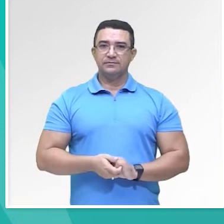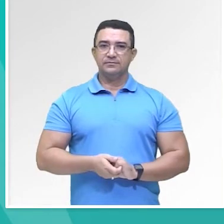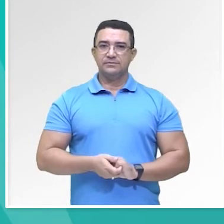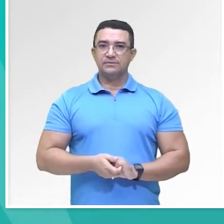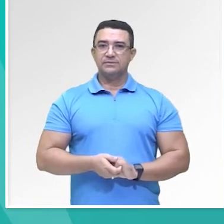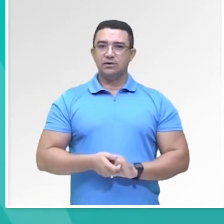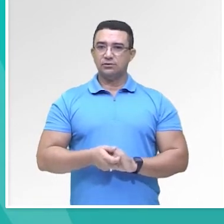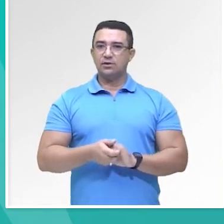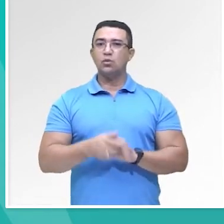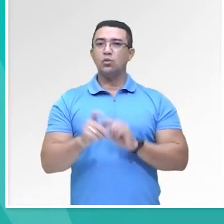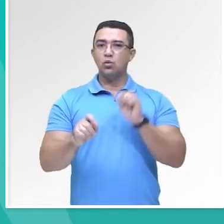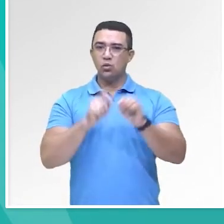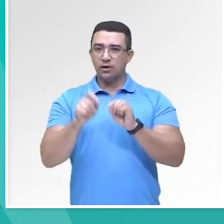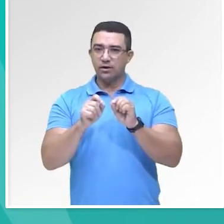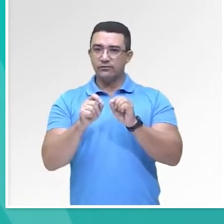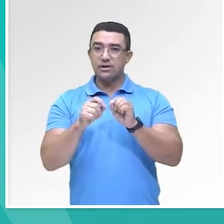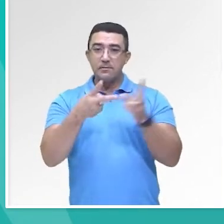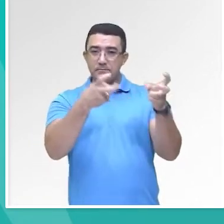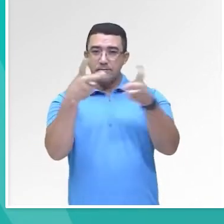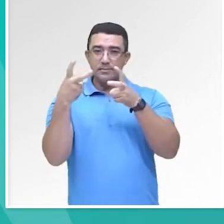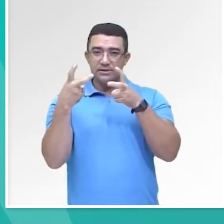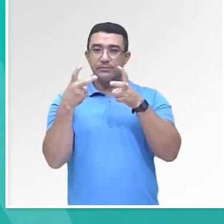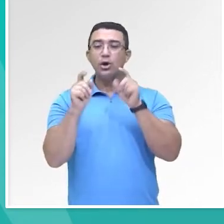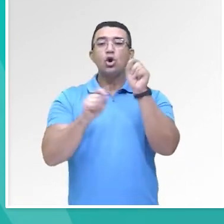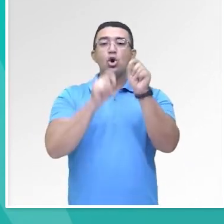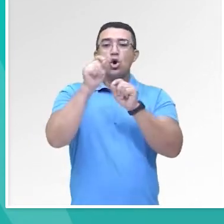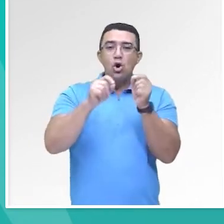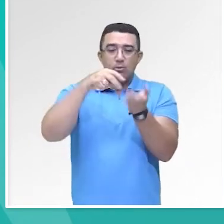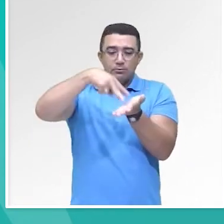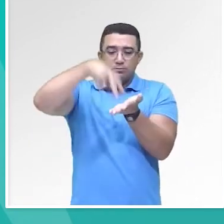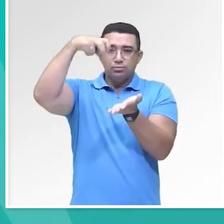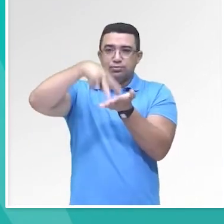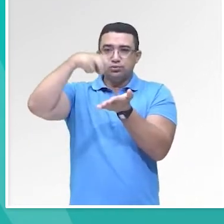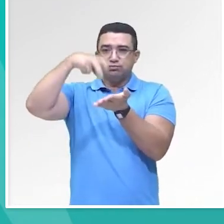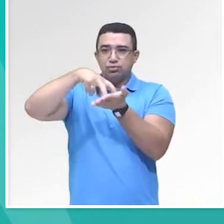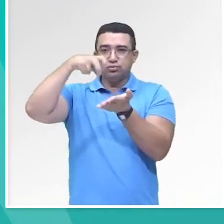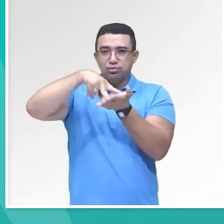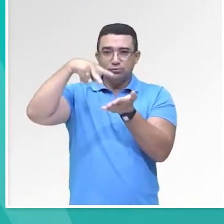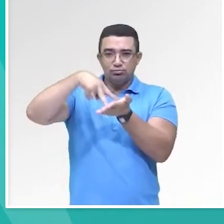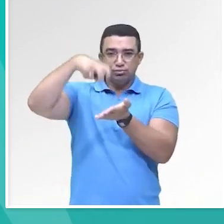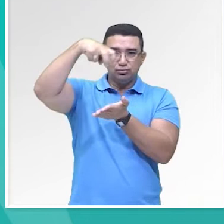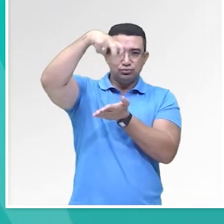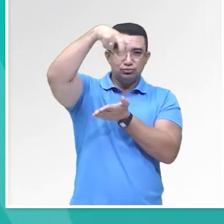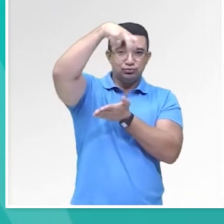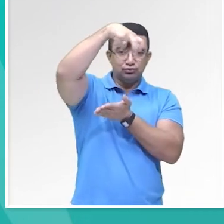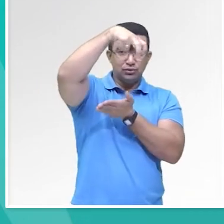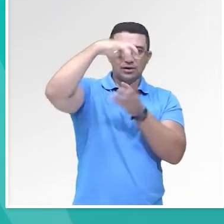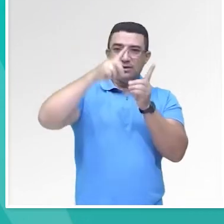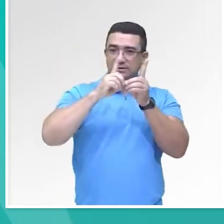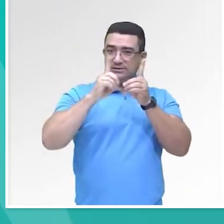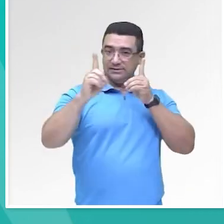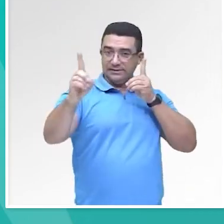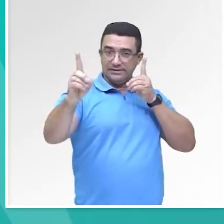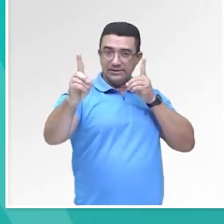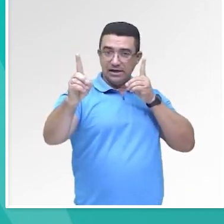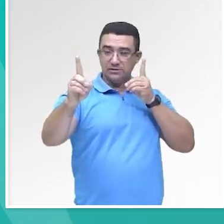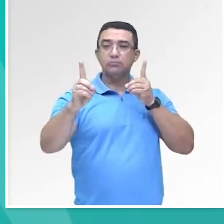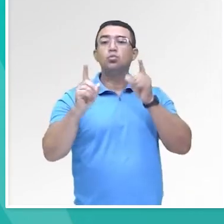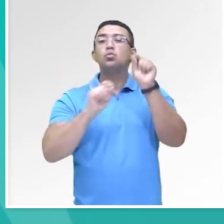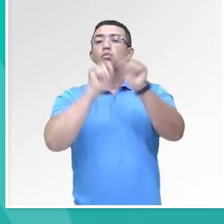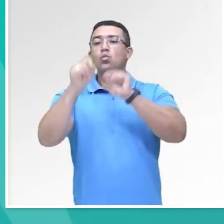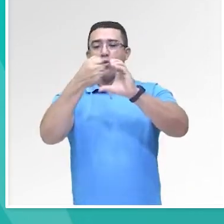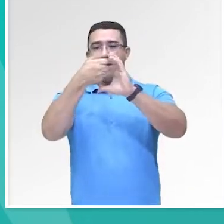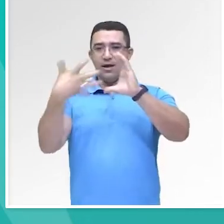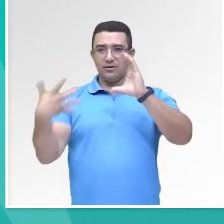slow motion, né, que é para vocês observarem melhor como é que acontece. Então, vamos ver algumas características do salto em